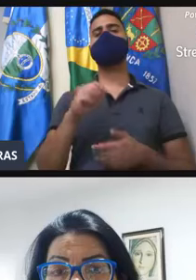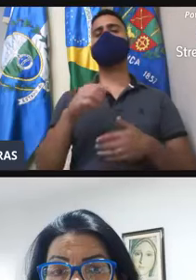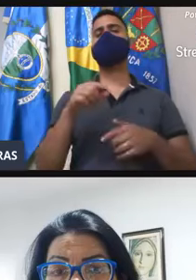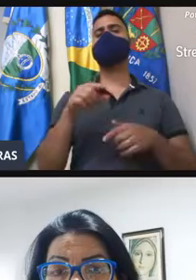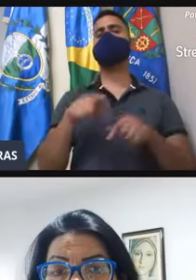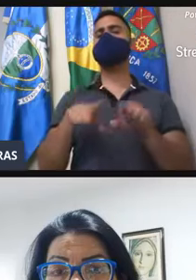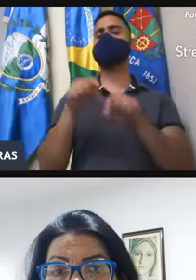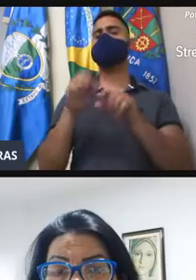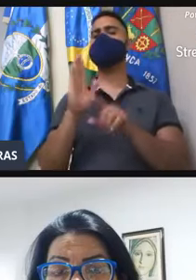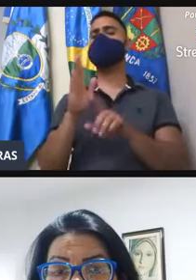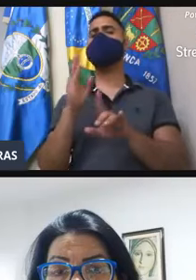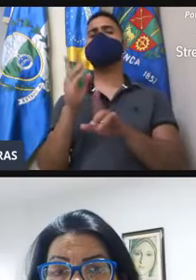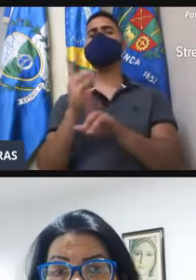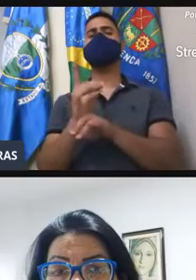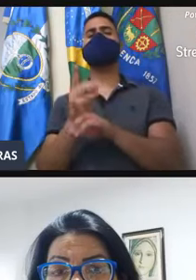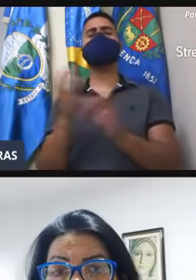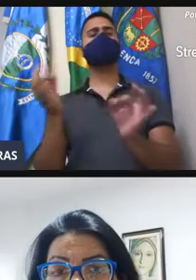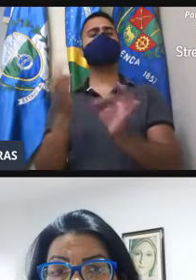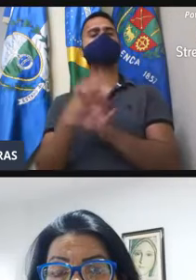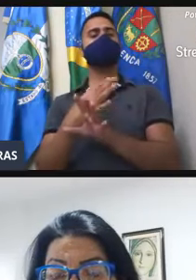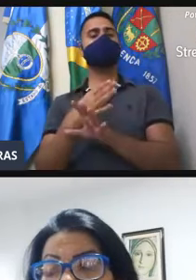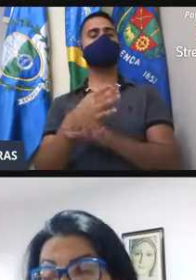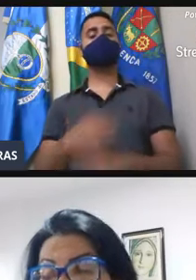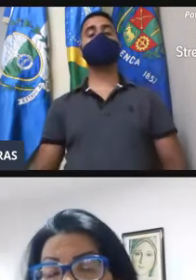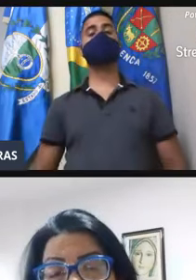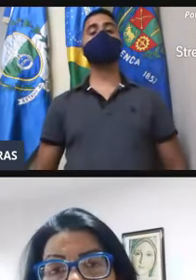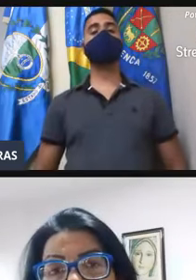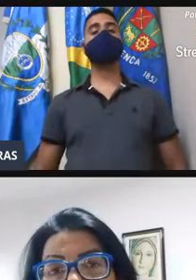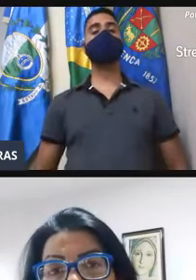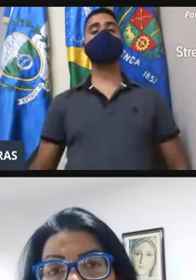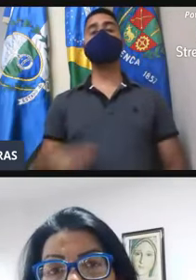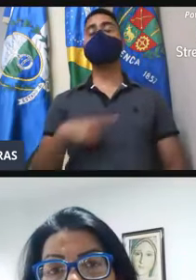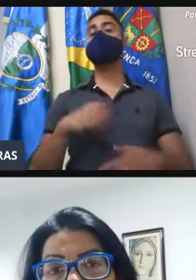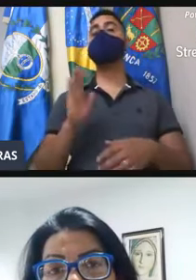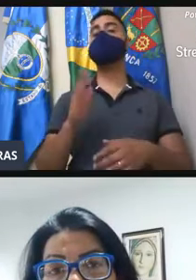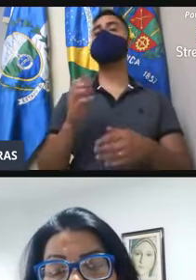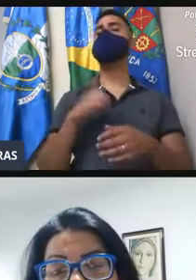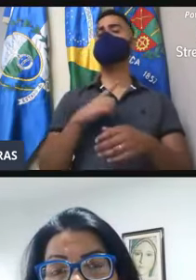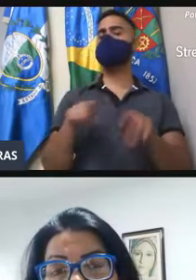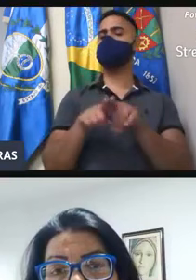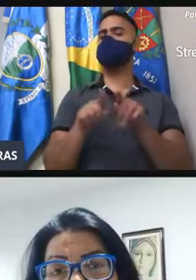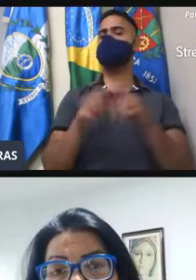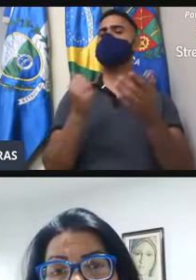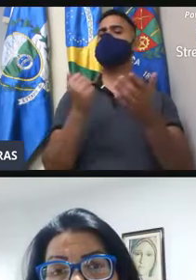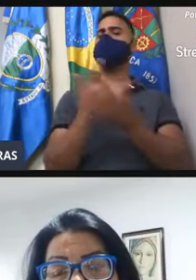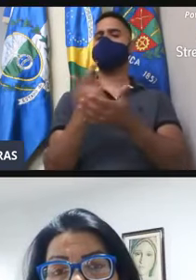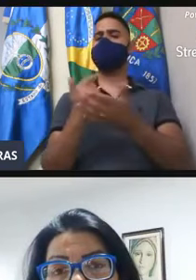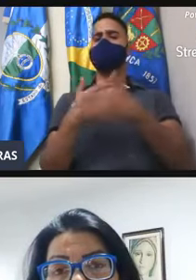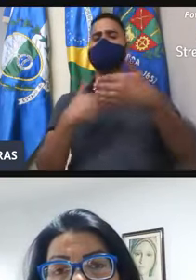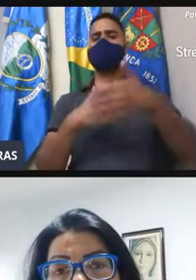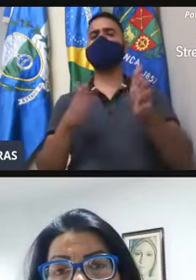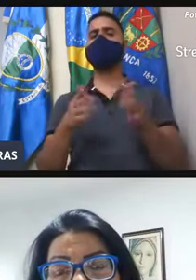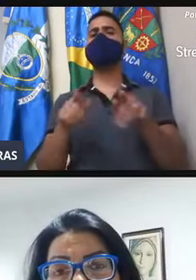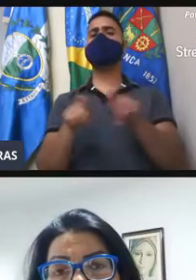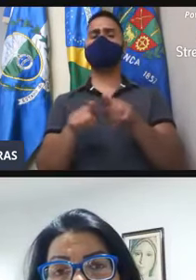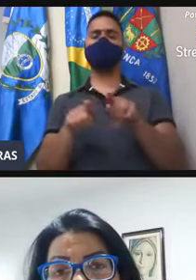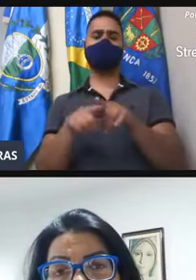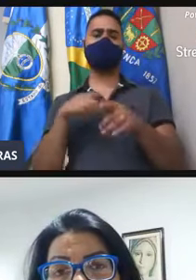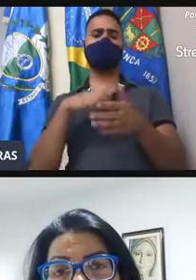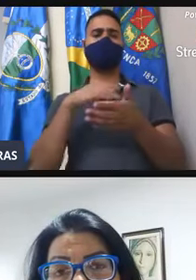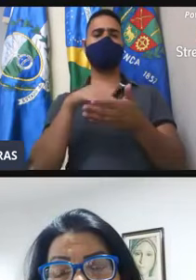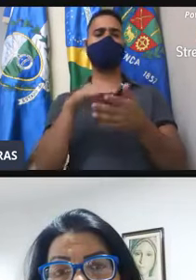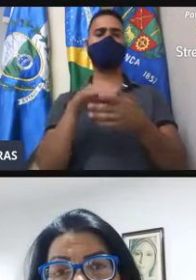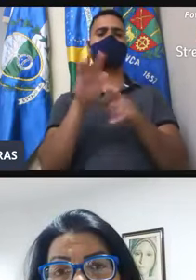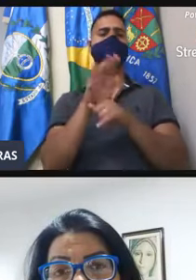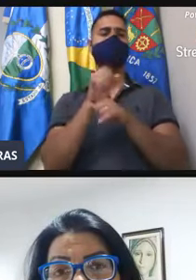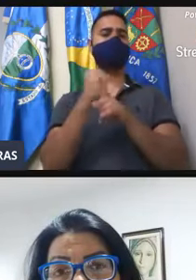processo que eu já encontrei montado. E algumas cestas compradas já, inclusive na Secretaria Municipal de Assistência Social.